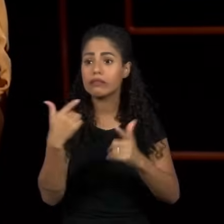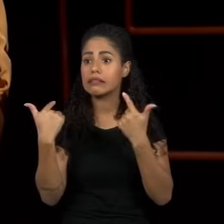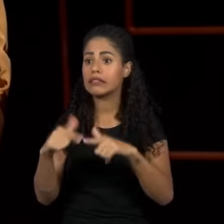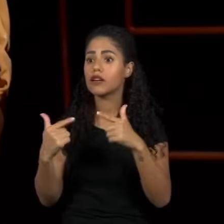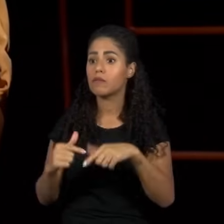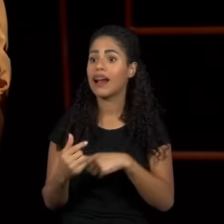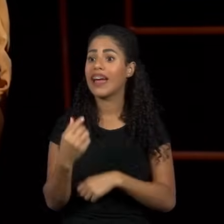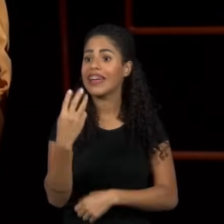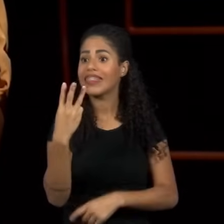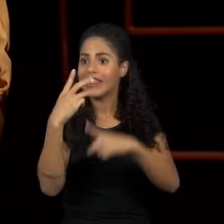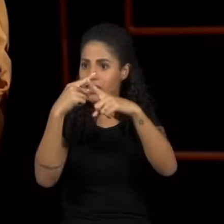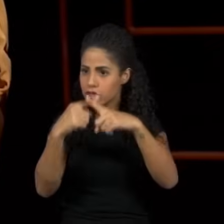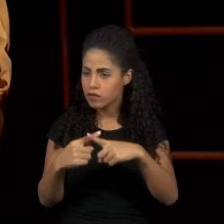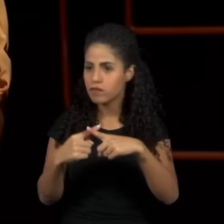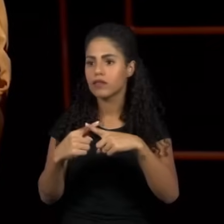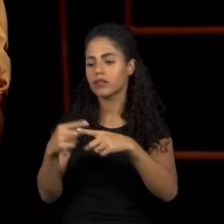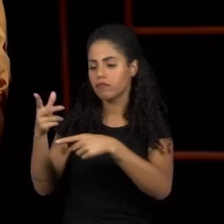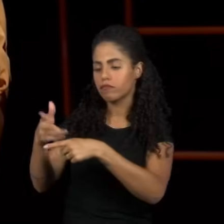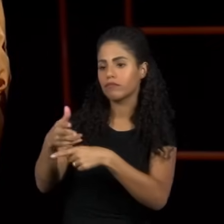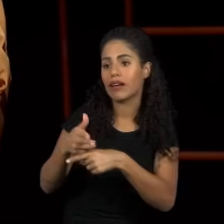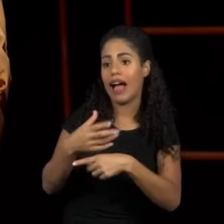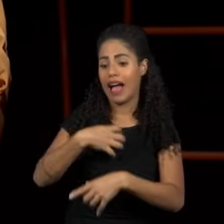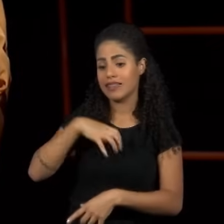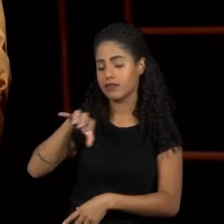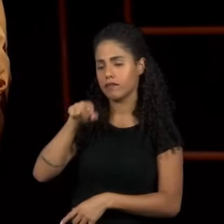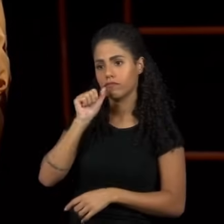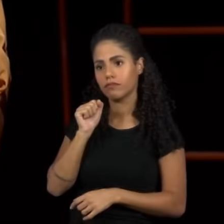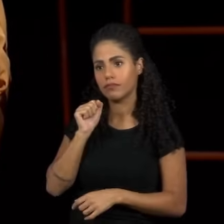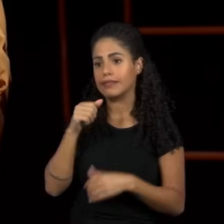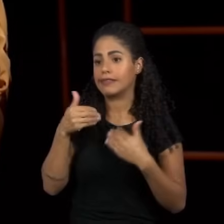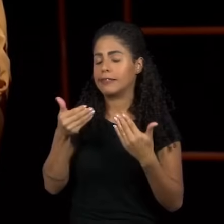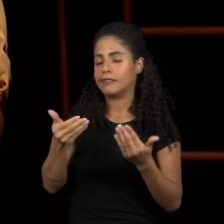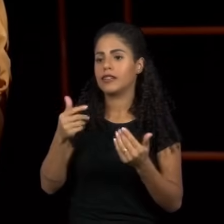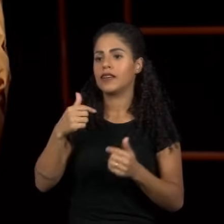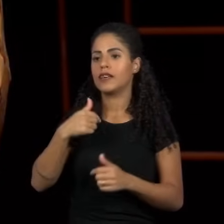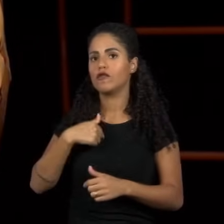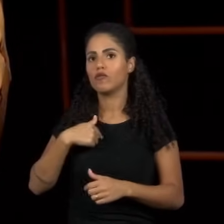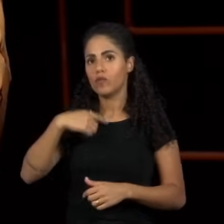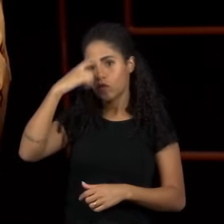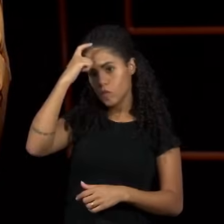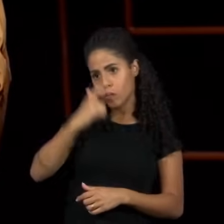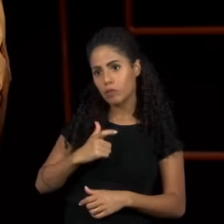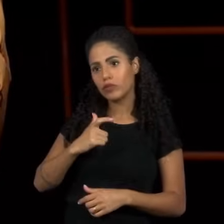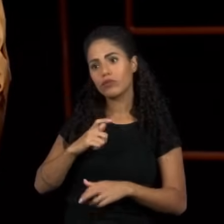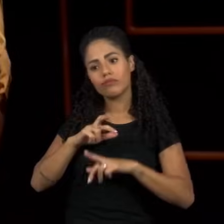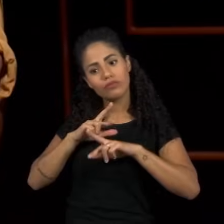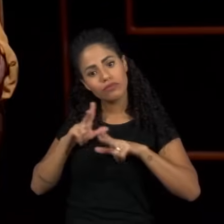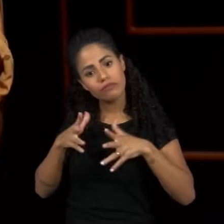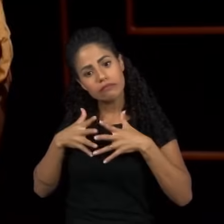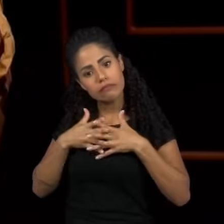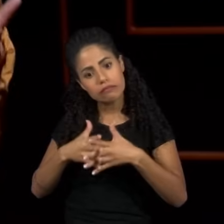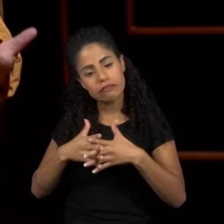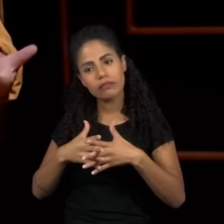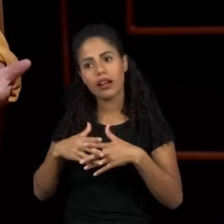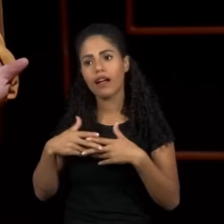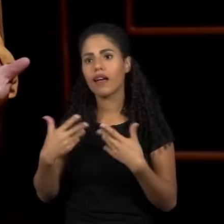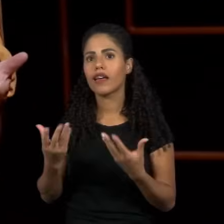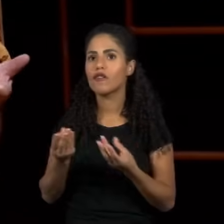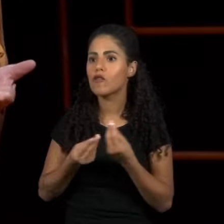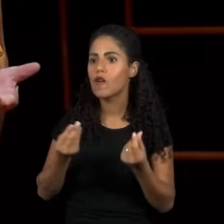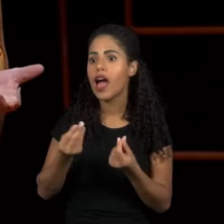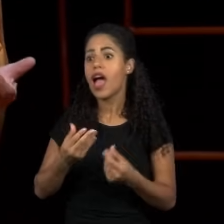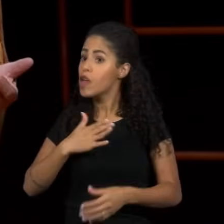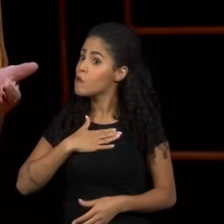3, 4 vezes com o Cury dessa maneira. Isso me tornou uma pessoa complicada, porque eu gosto dessa